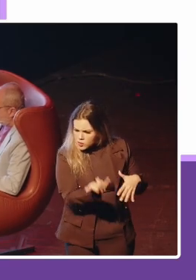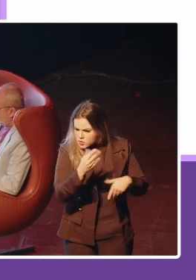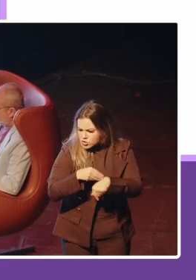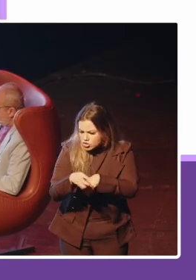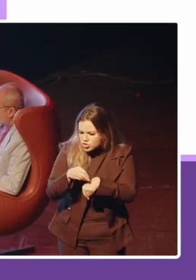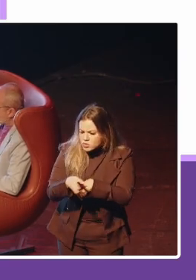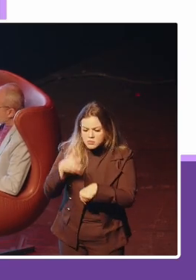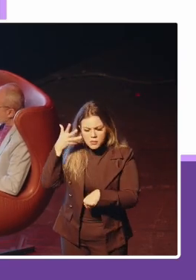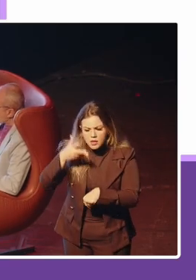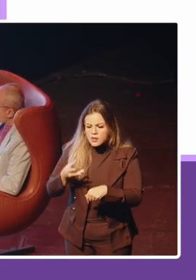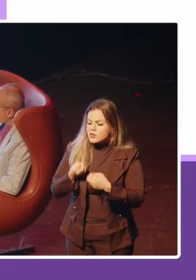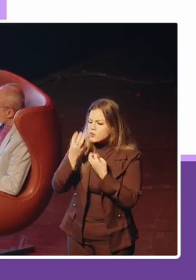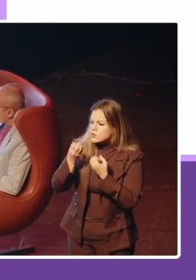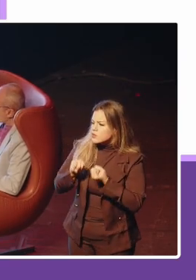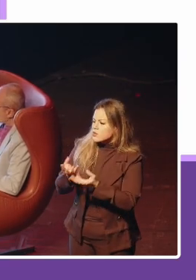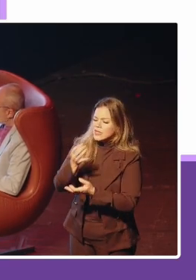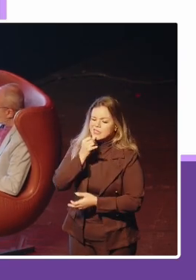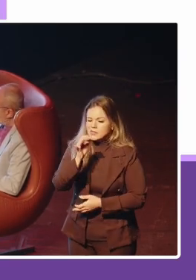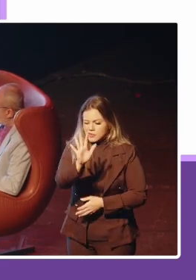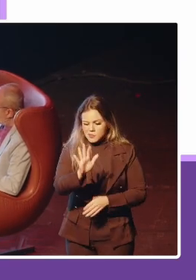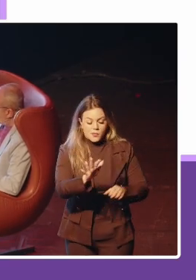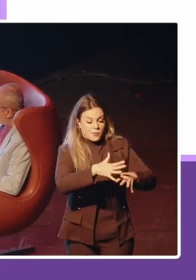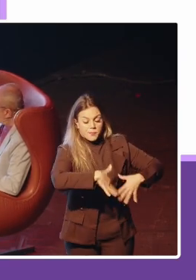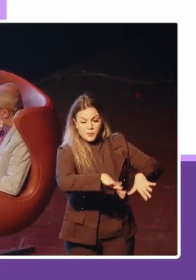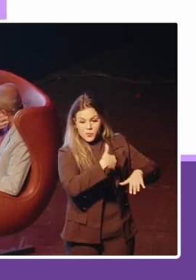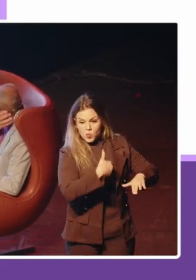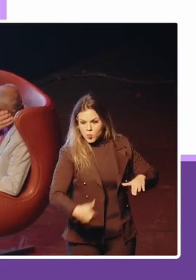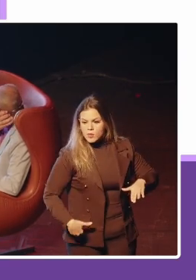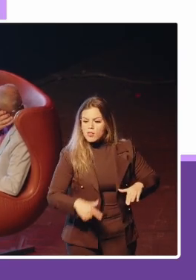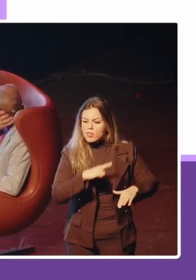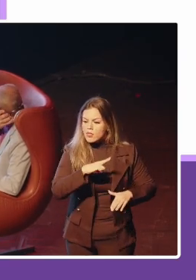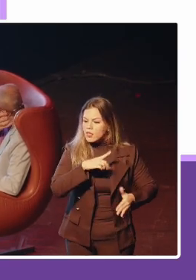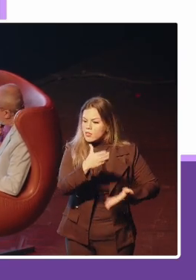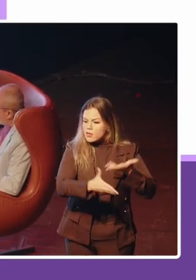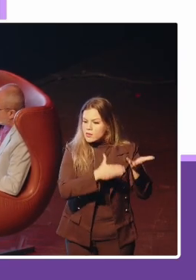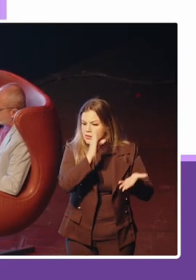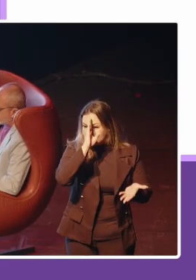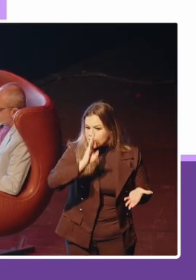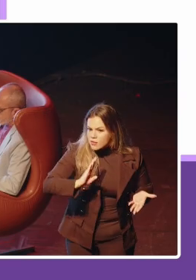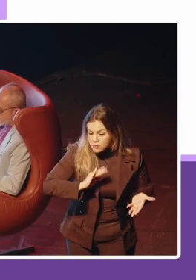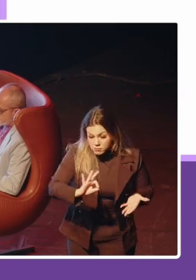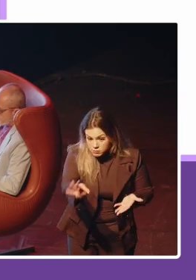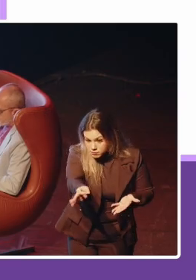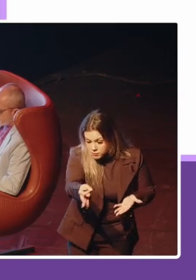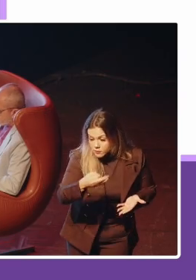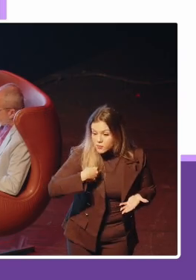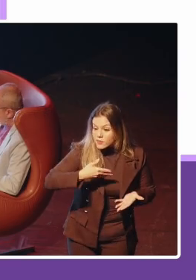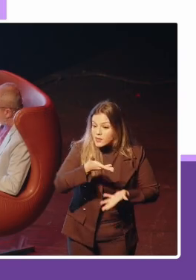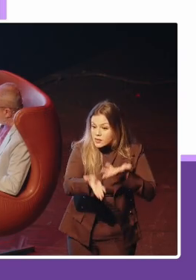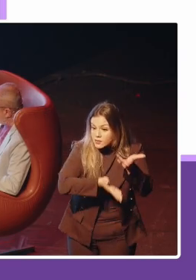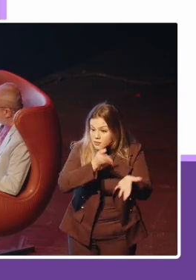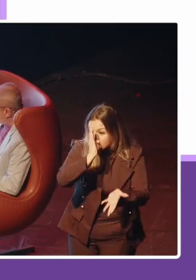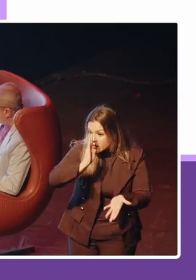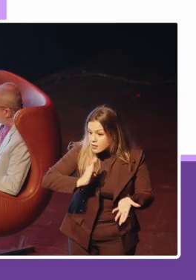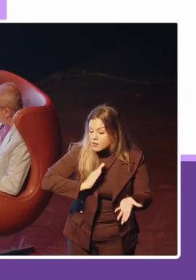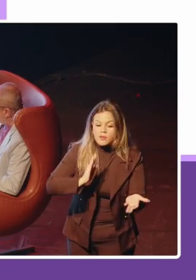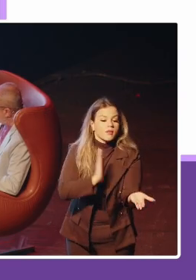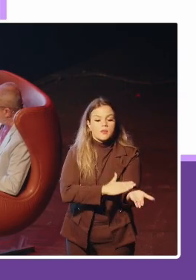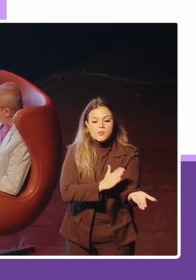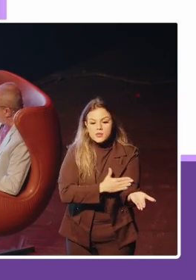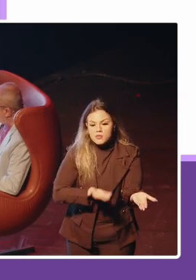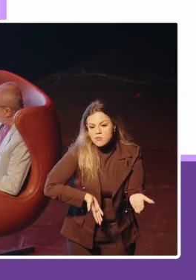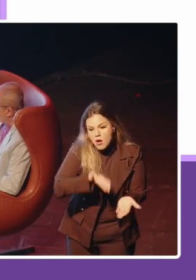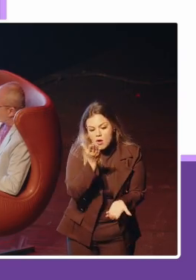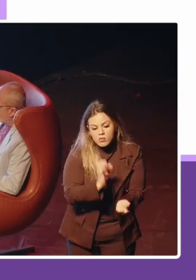saibam, existe na rede pública, por exemplo, tratamento grátis, né? Vocês sabem, tratamento gratuito para pressão alta,